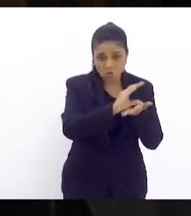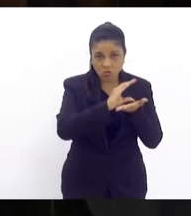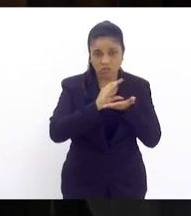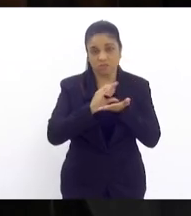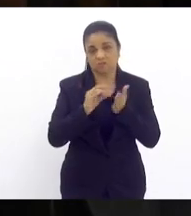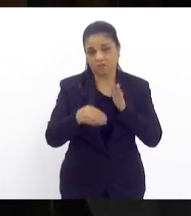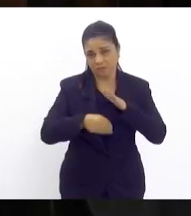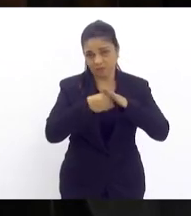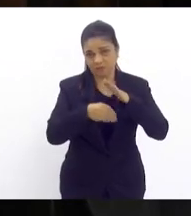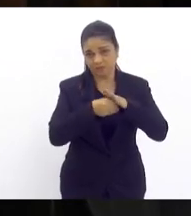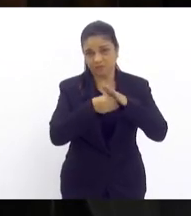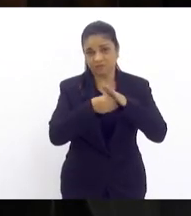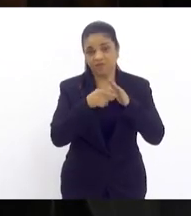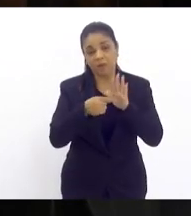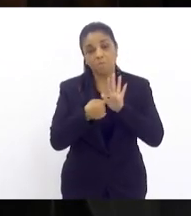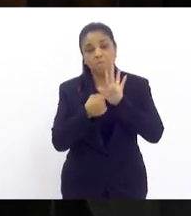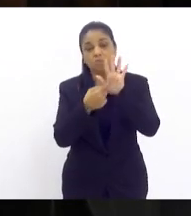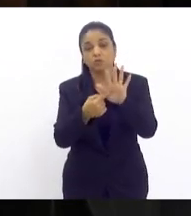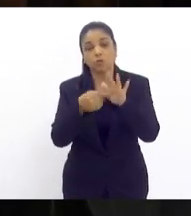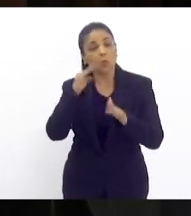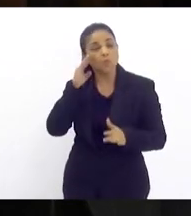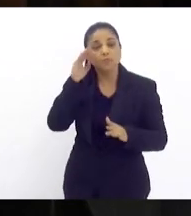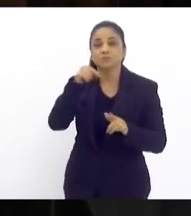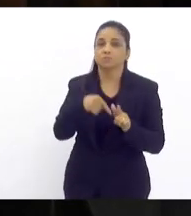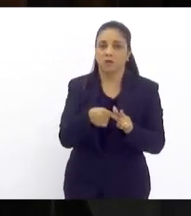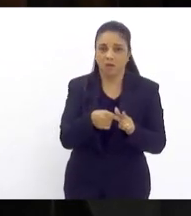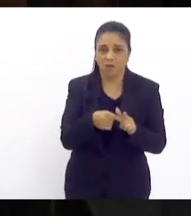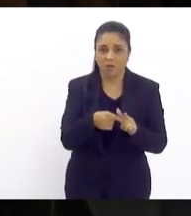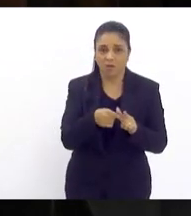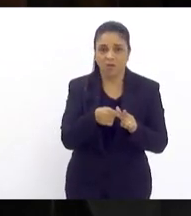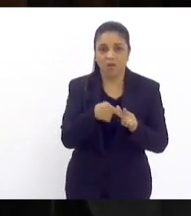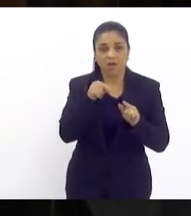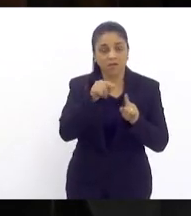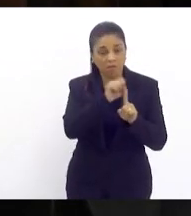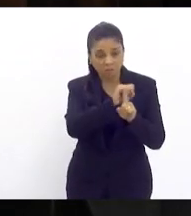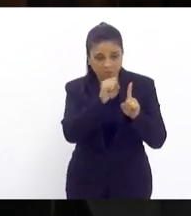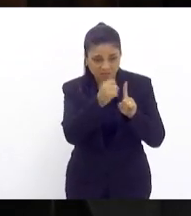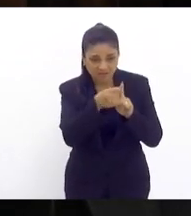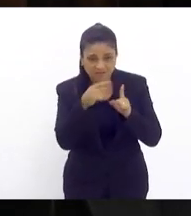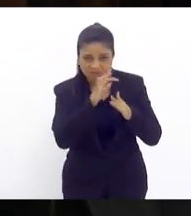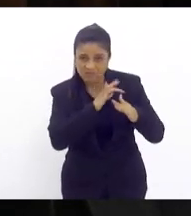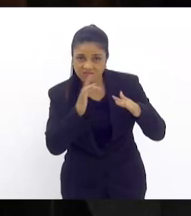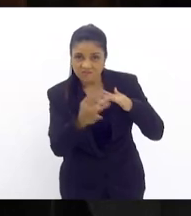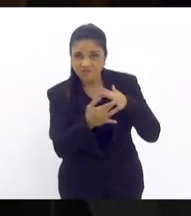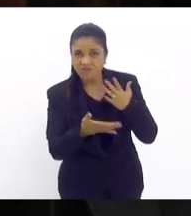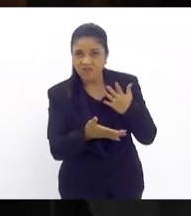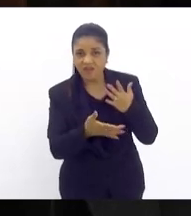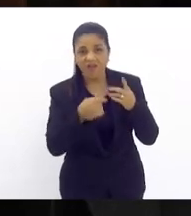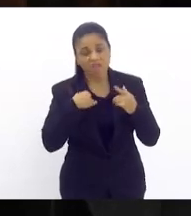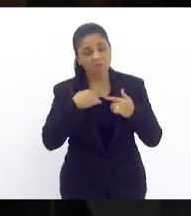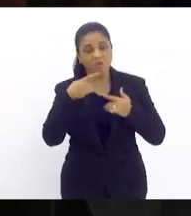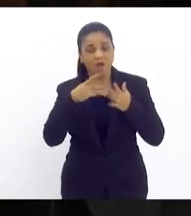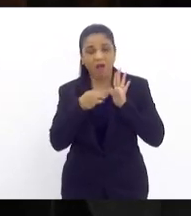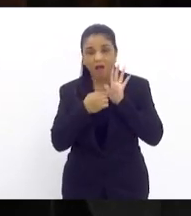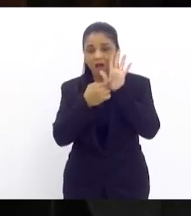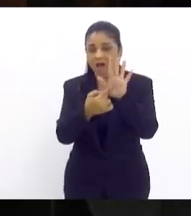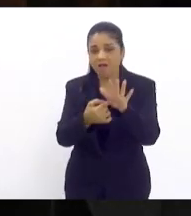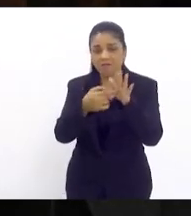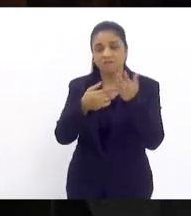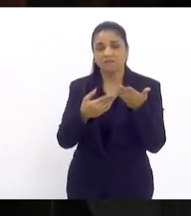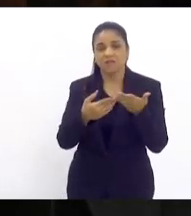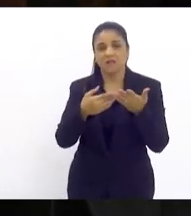prioridade na verdade isso serve para você fazer um card para rede social dizendo Olha eu apresentei como deputada prioridade